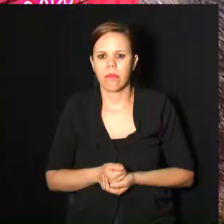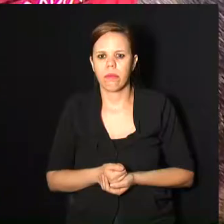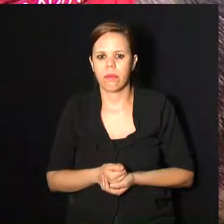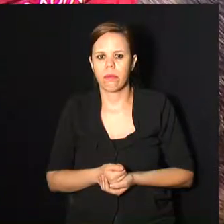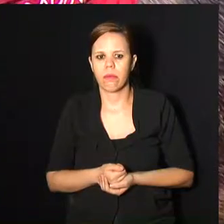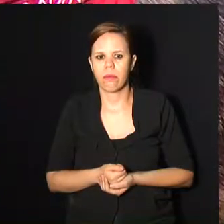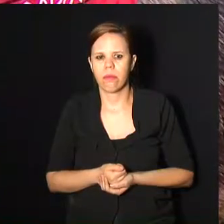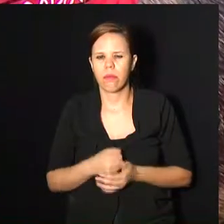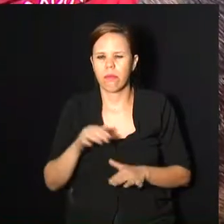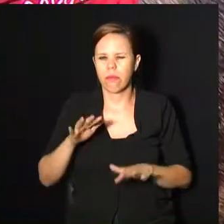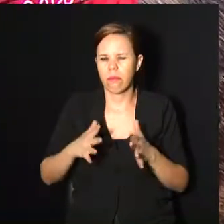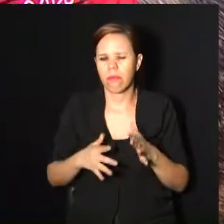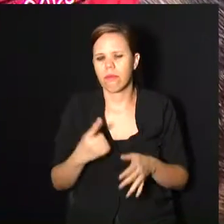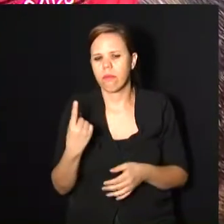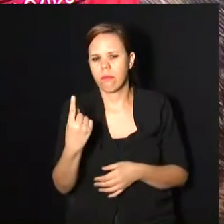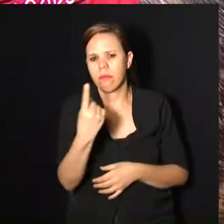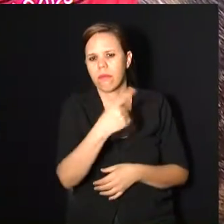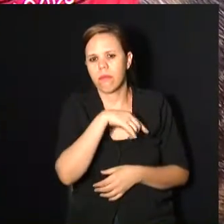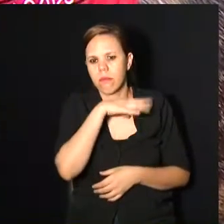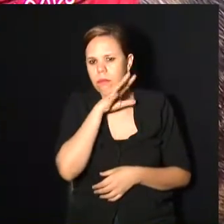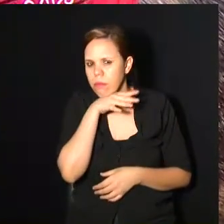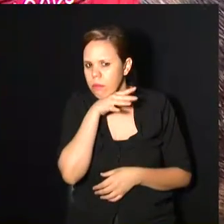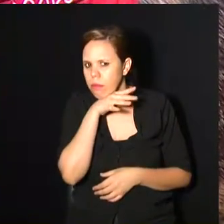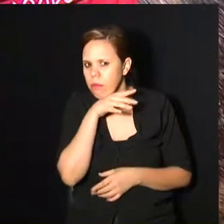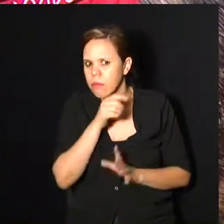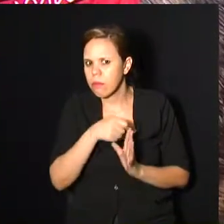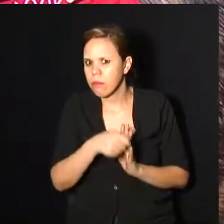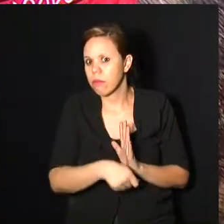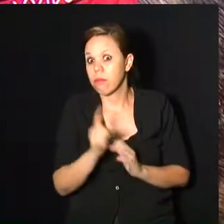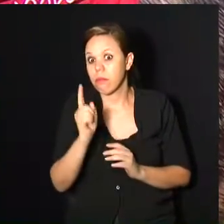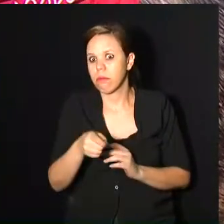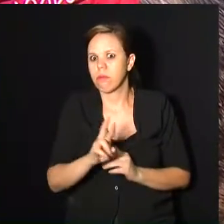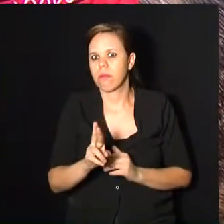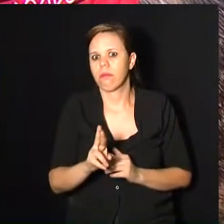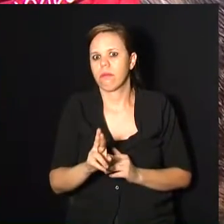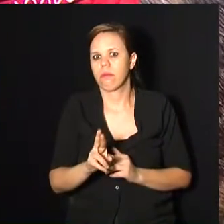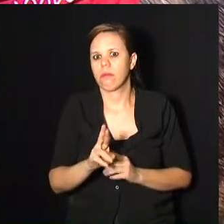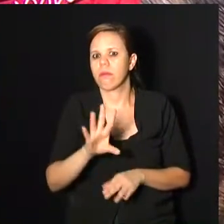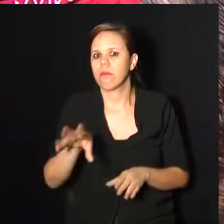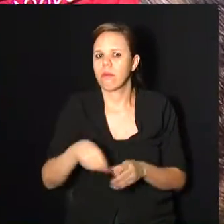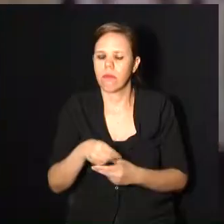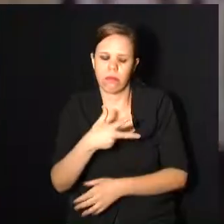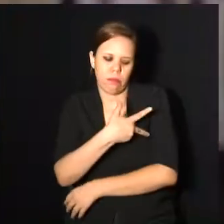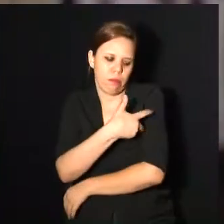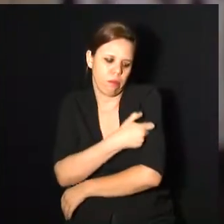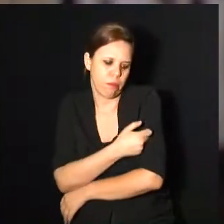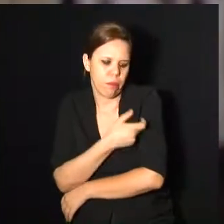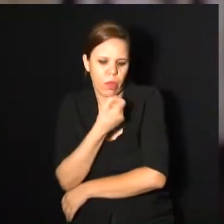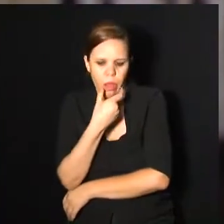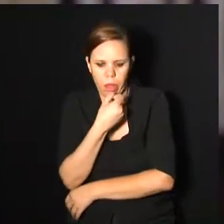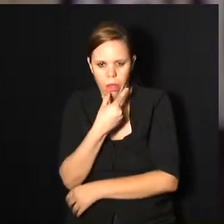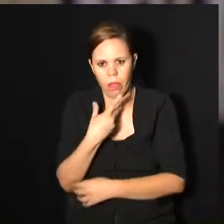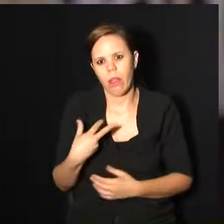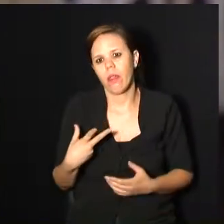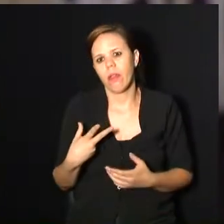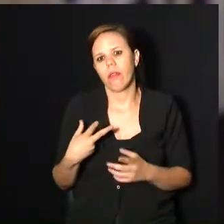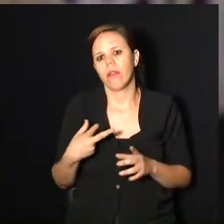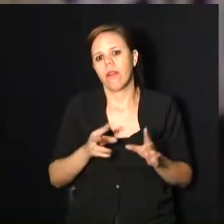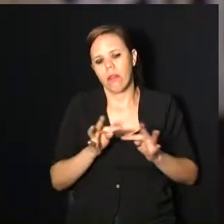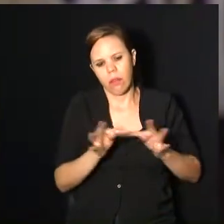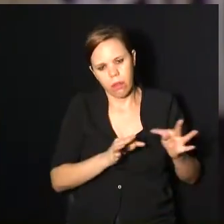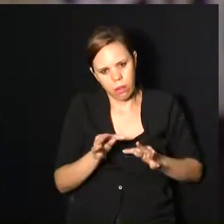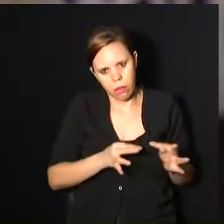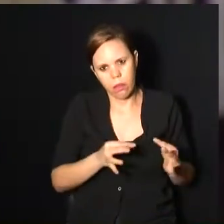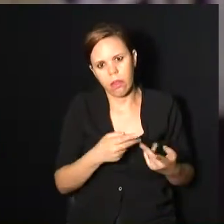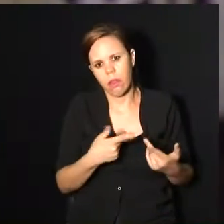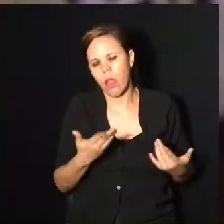Em média, cada animalzinho gera um custo por mês de R$1.000, incluindo vacina, remédios, castração,